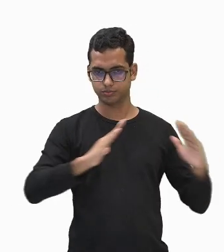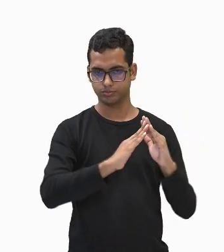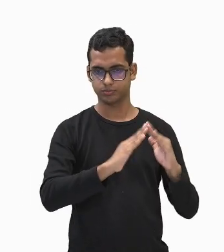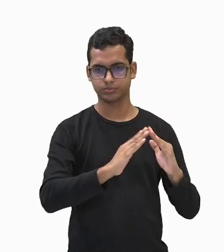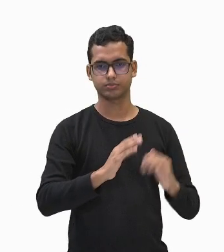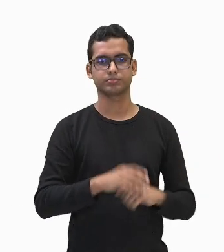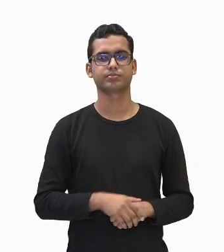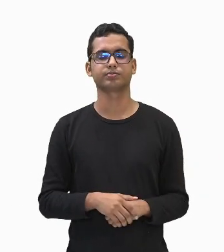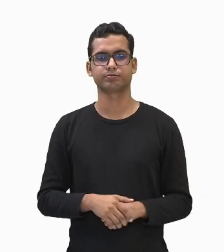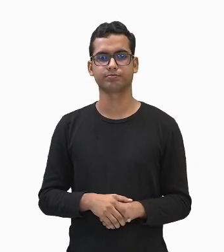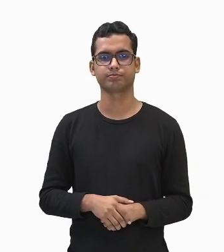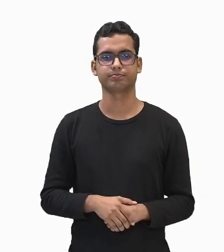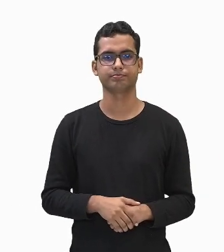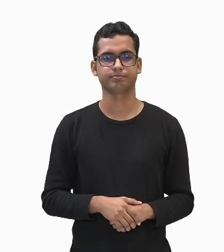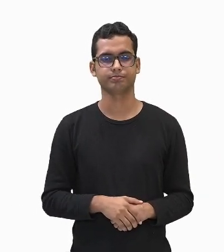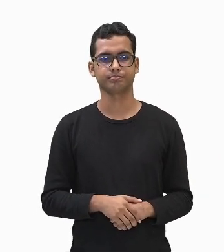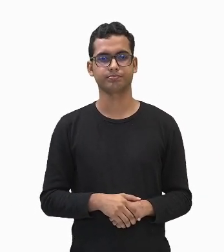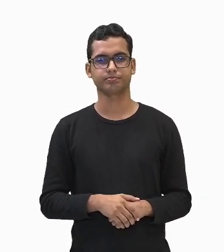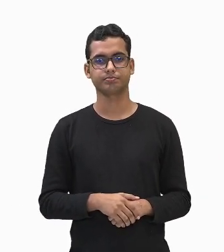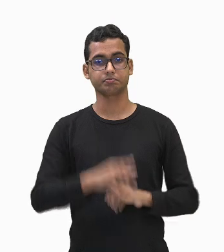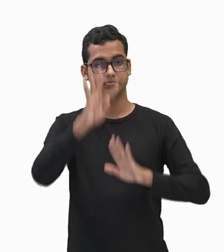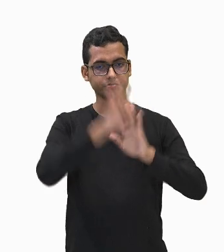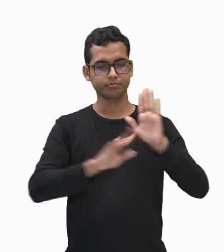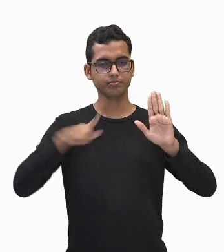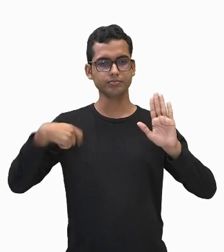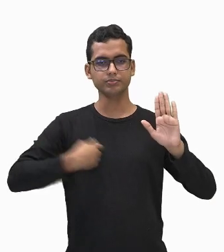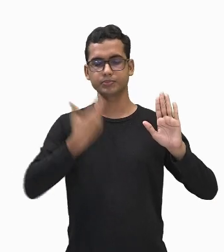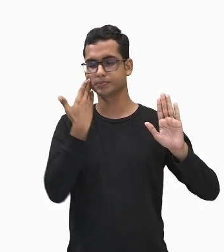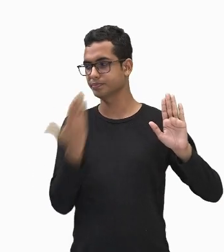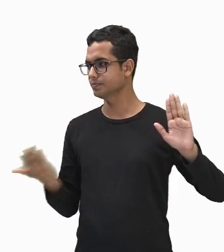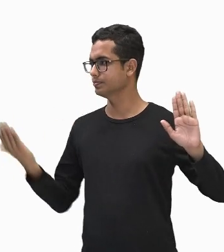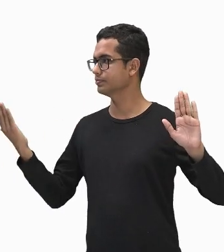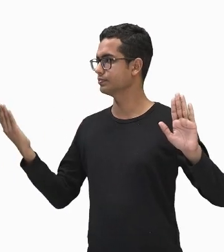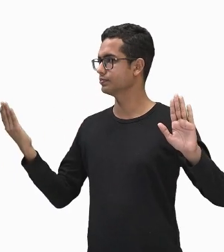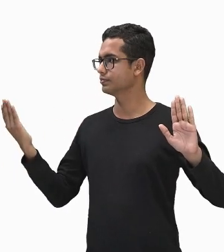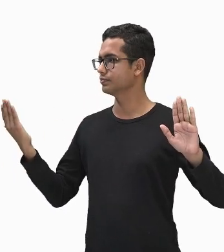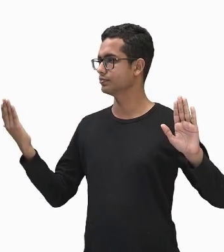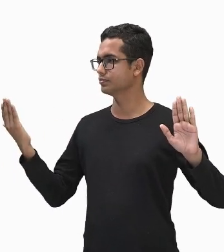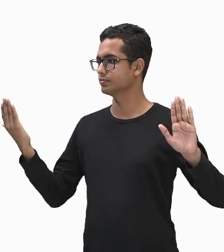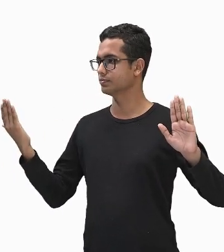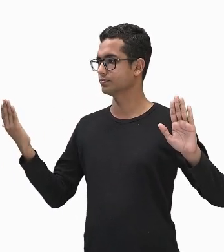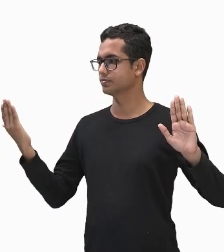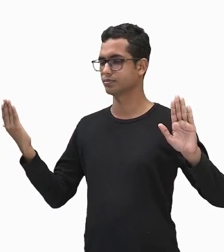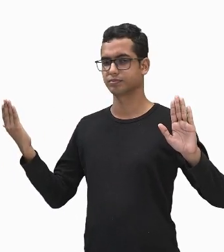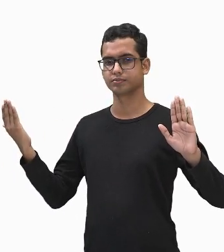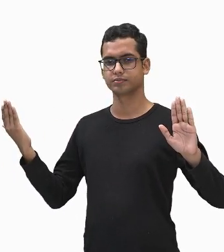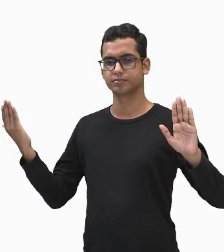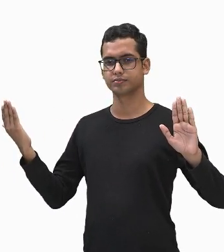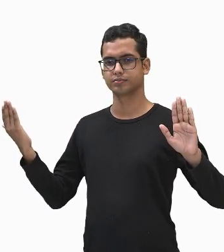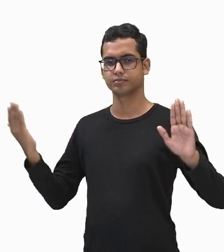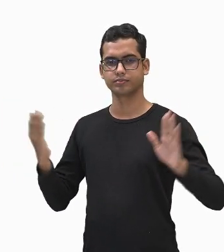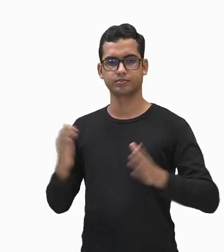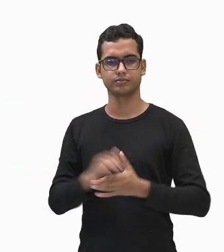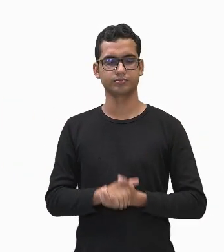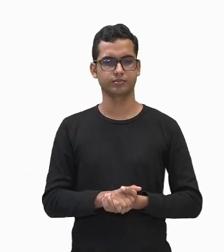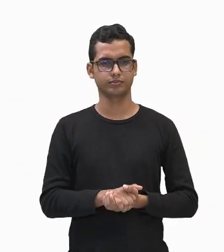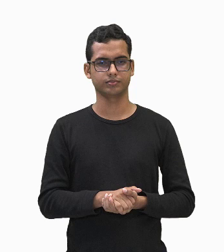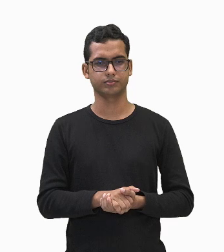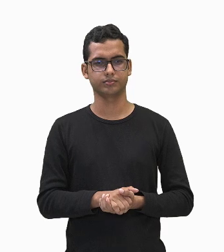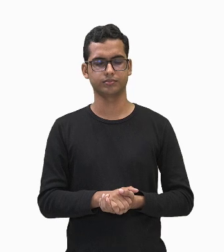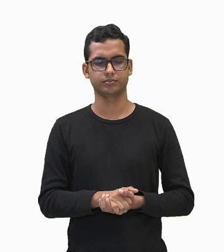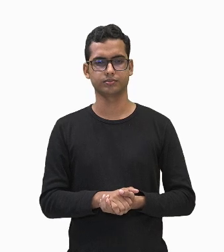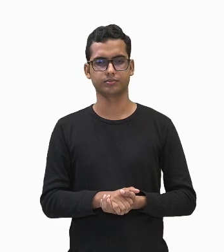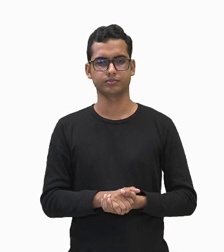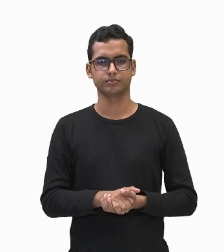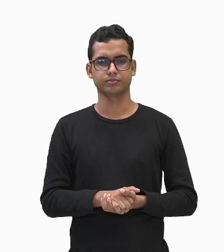de casas. Então, uma casa se divide em diversas partes. Algumas têm mais, outras